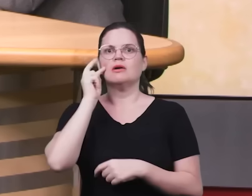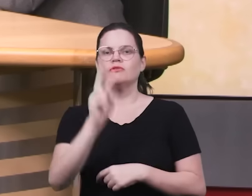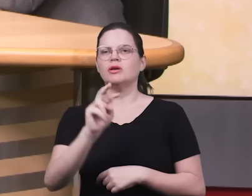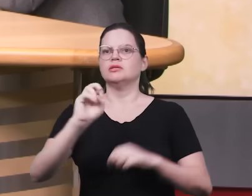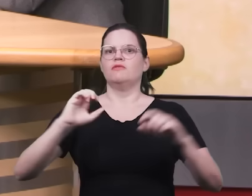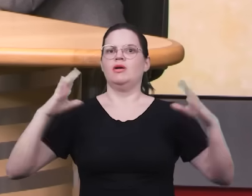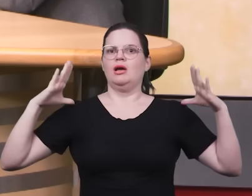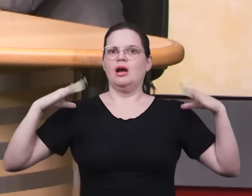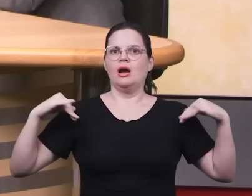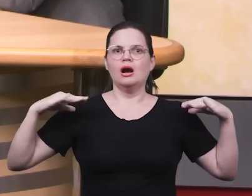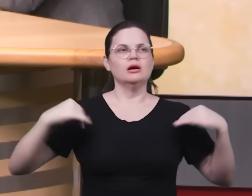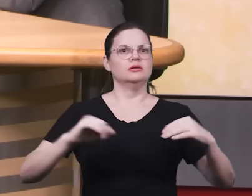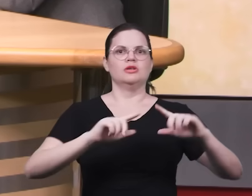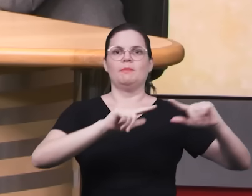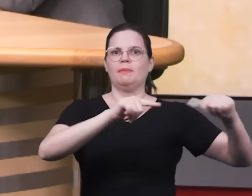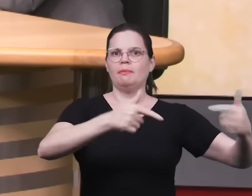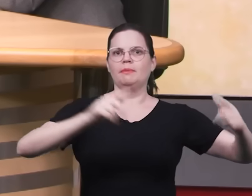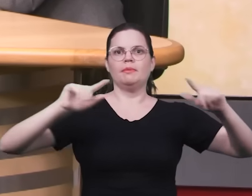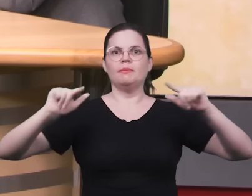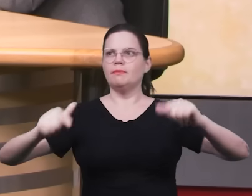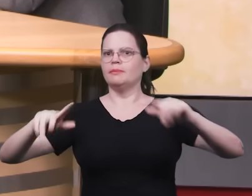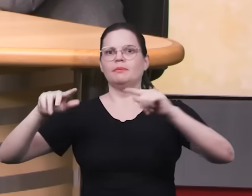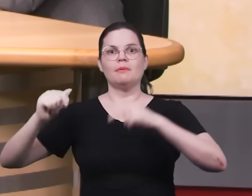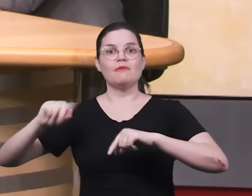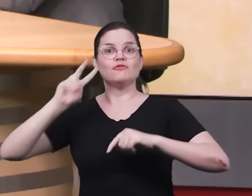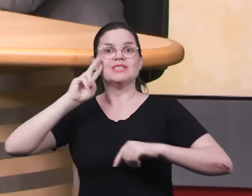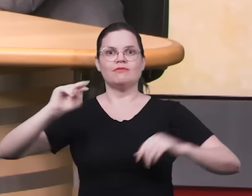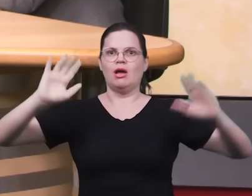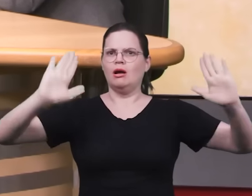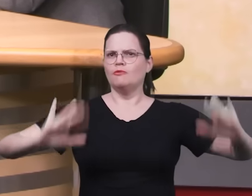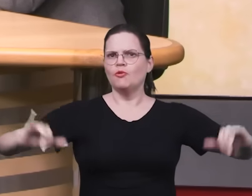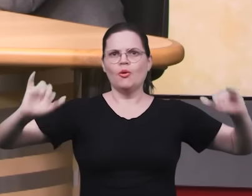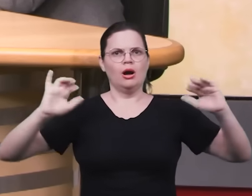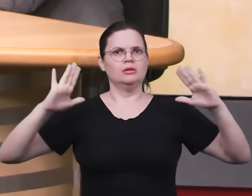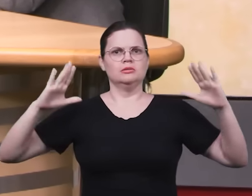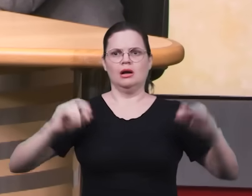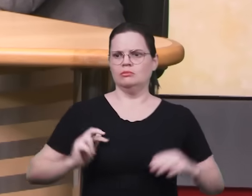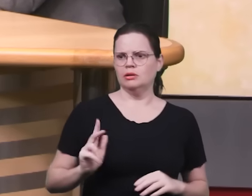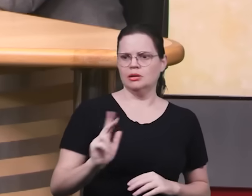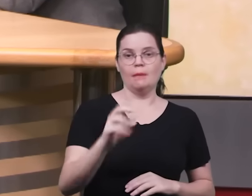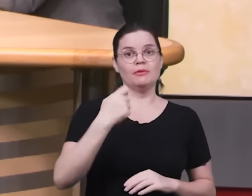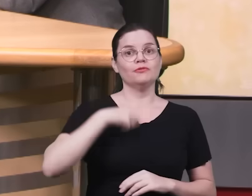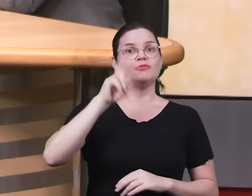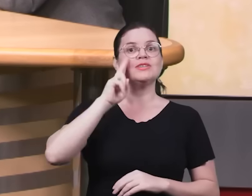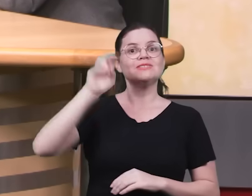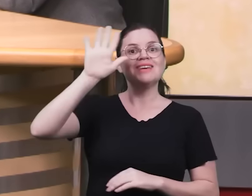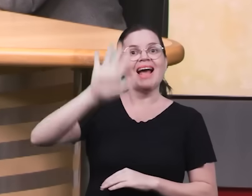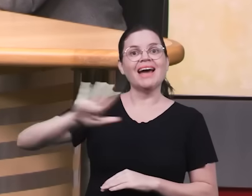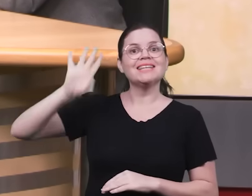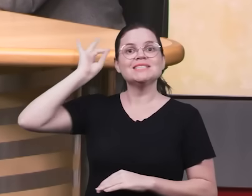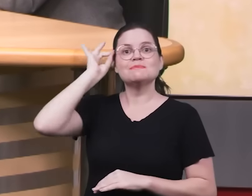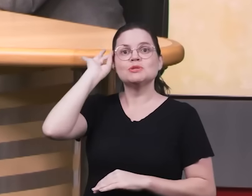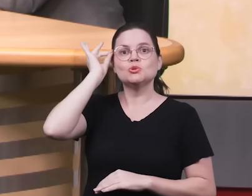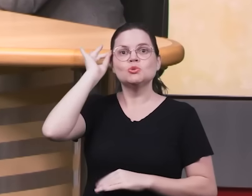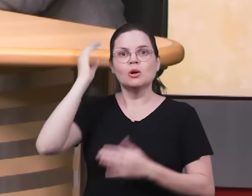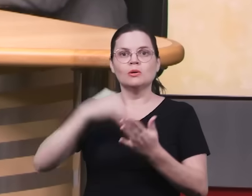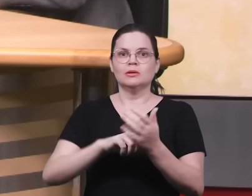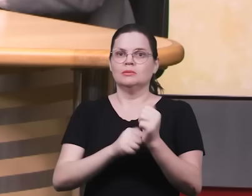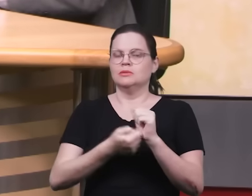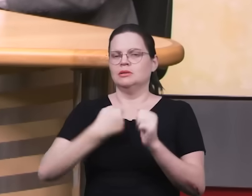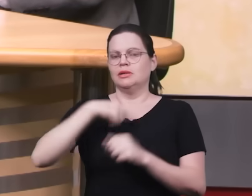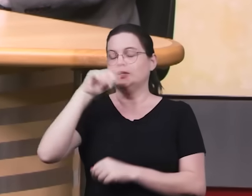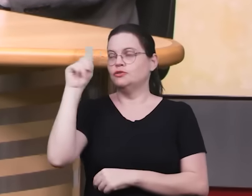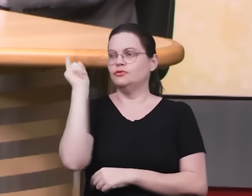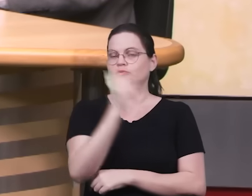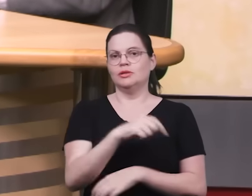vendo um pão, né? O que for, mas você está vendo no mundo espiritual, que é um grande mistério. Isso é até difícil explicar isso